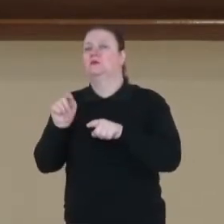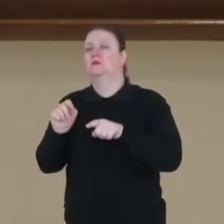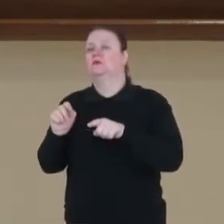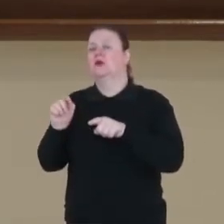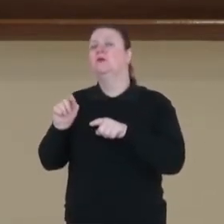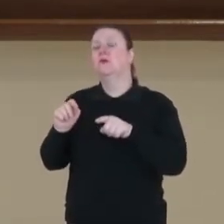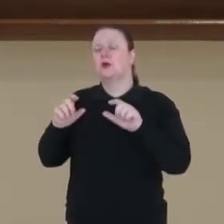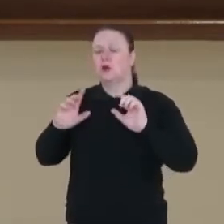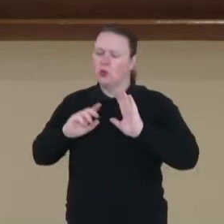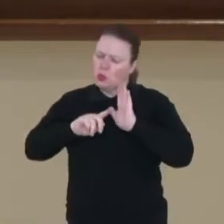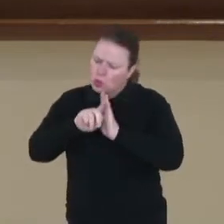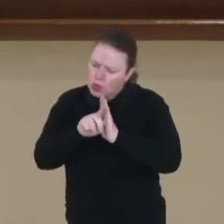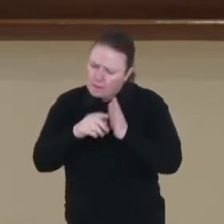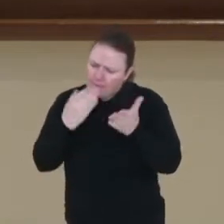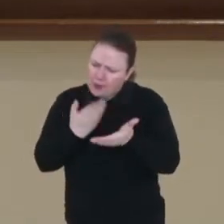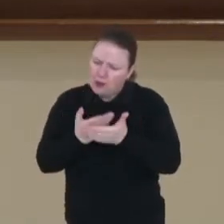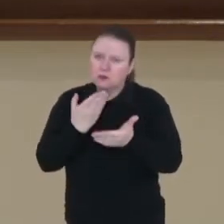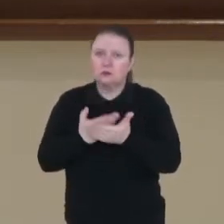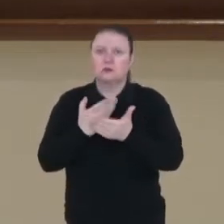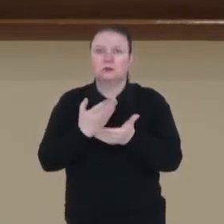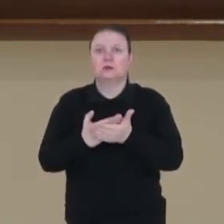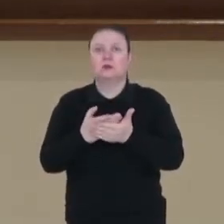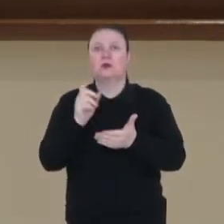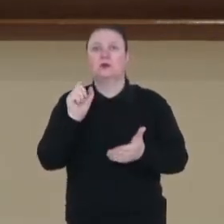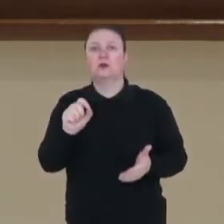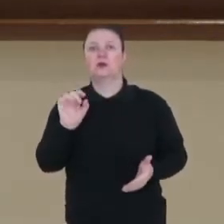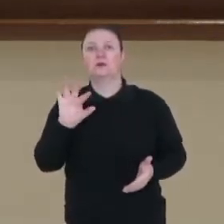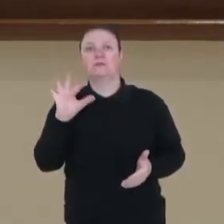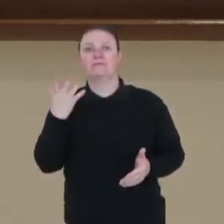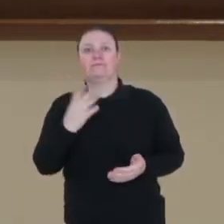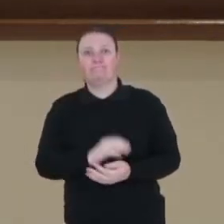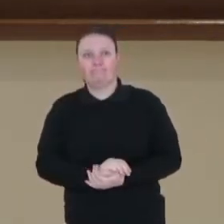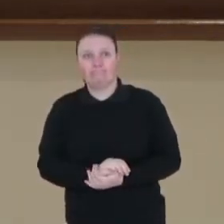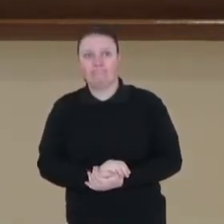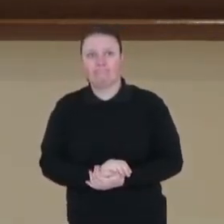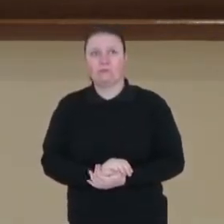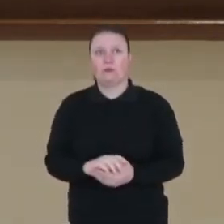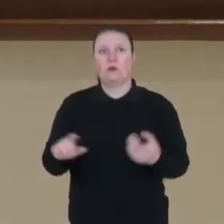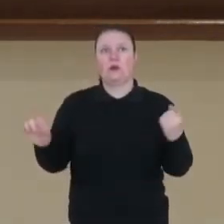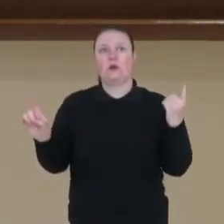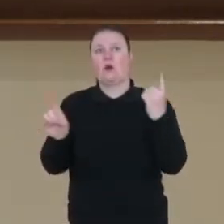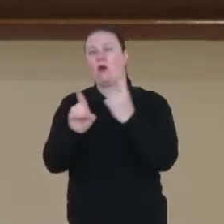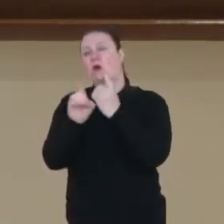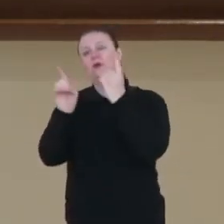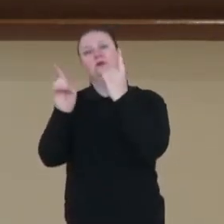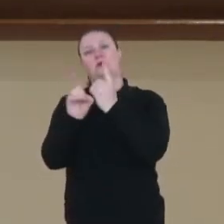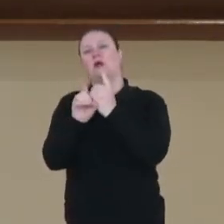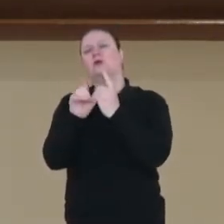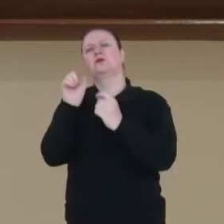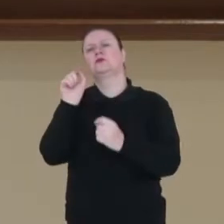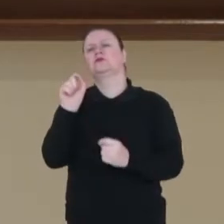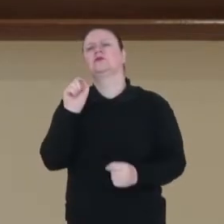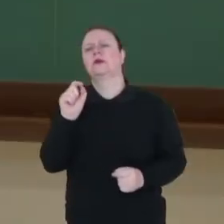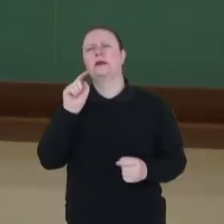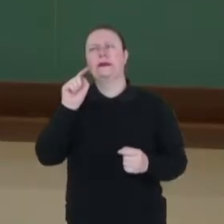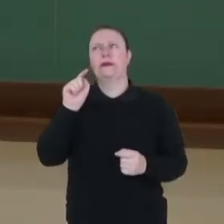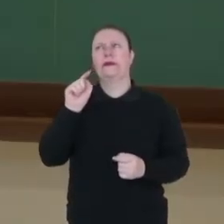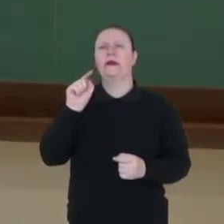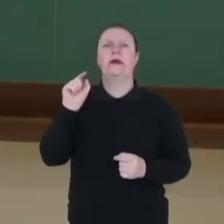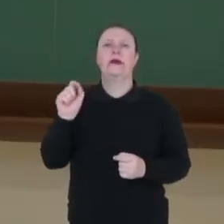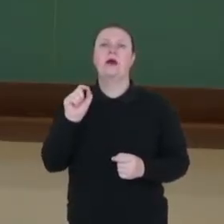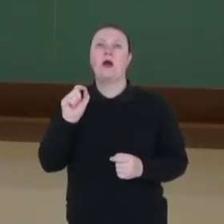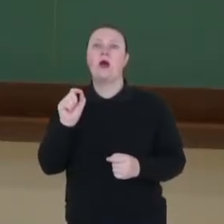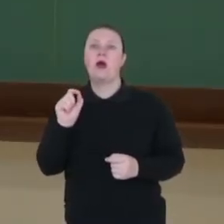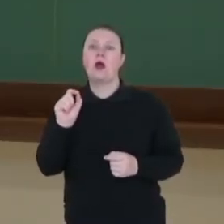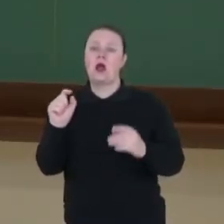pesquisar mais ainda, e é nessa que ele vai acabar chegando a a ideia da evolução das espécies. É